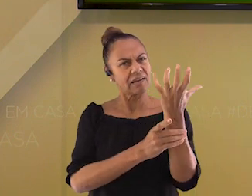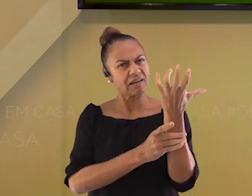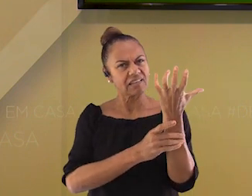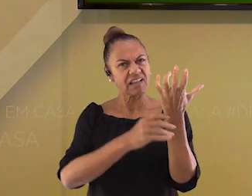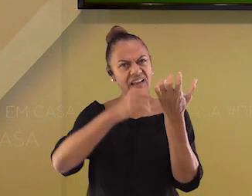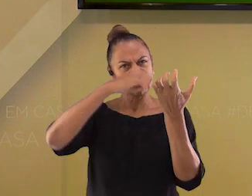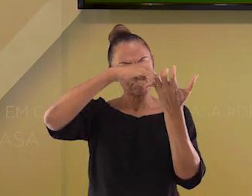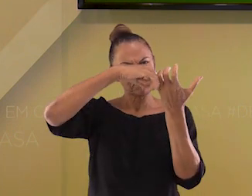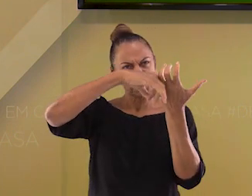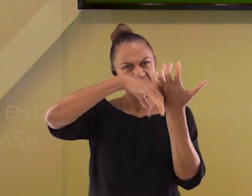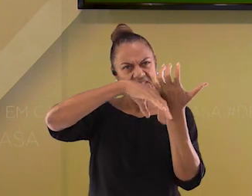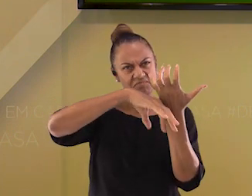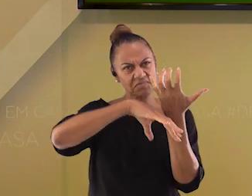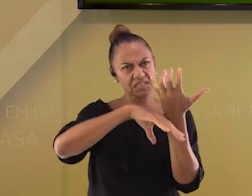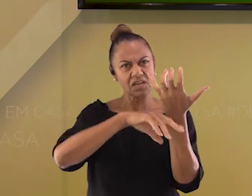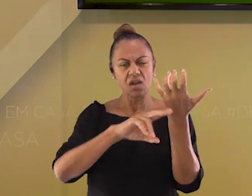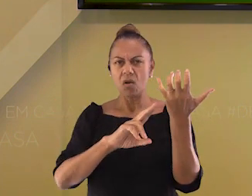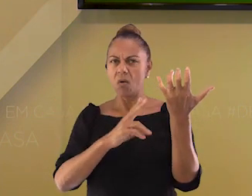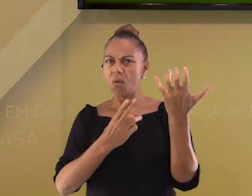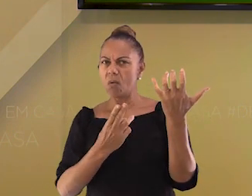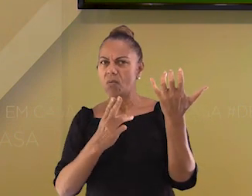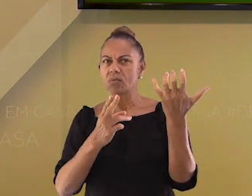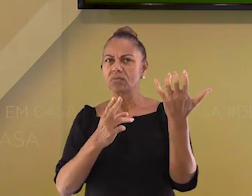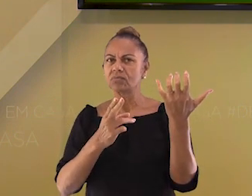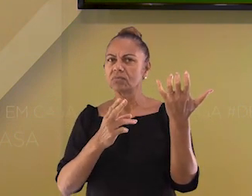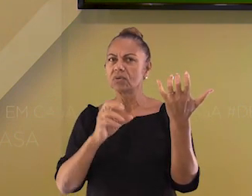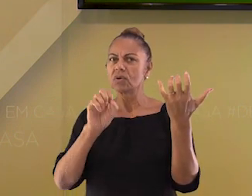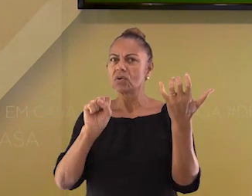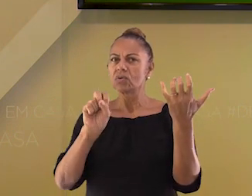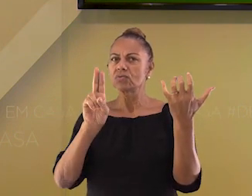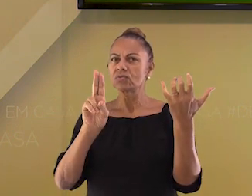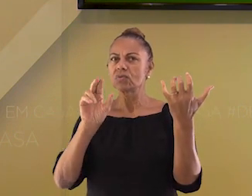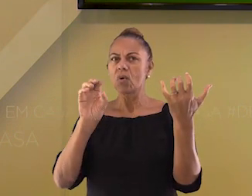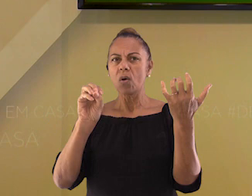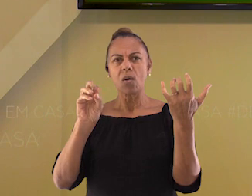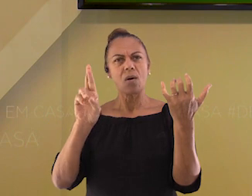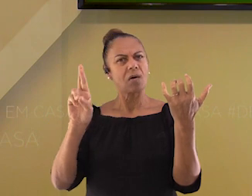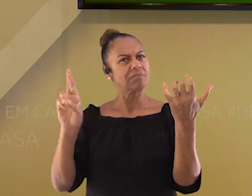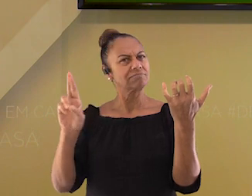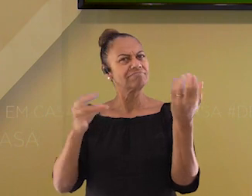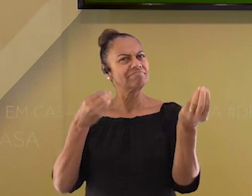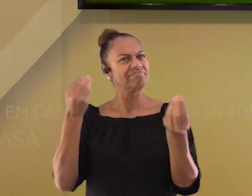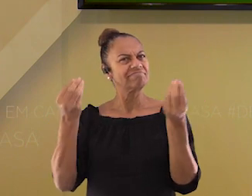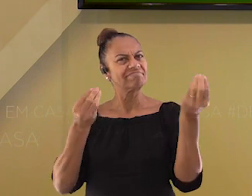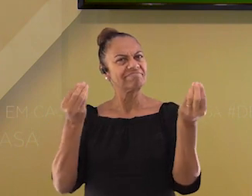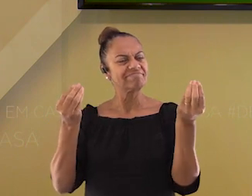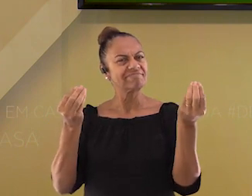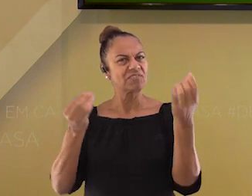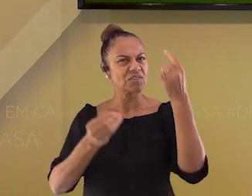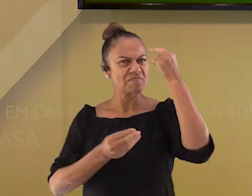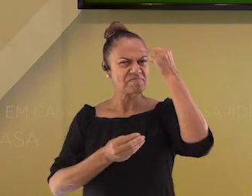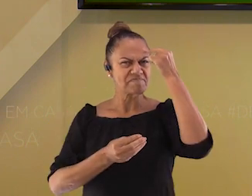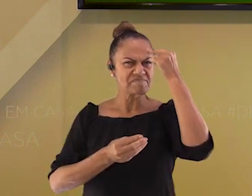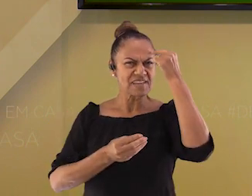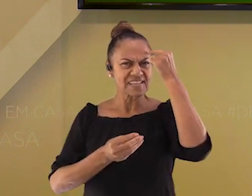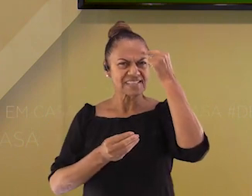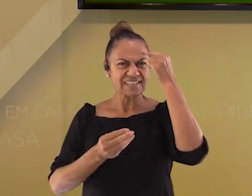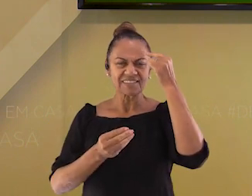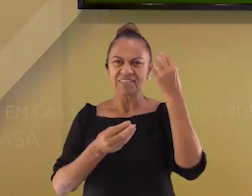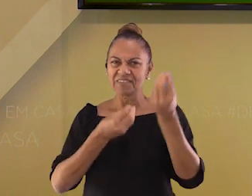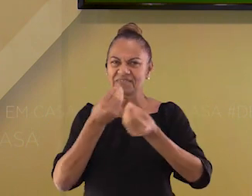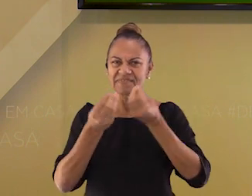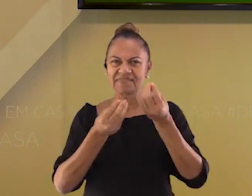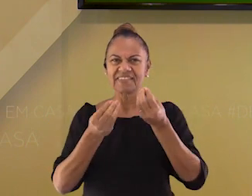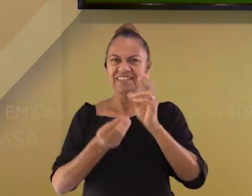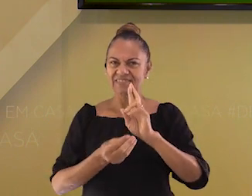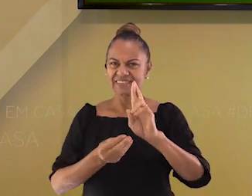transpiração. Mas e aí? O que vocês acham? A planta transpira ou libera suor? Vou te